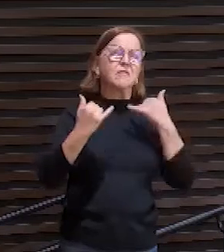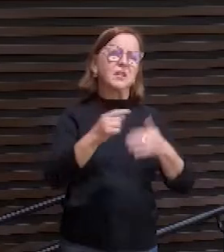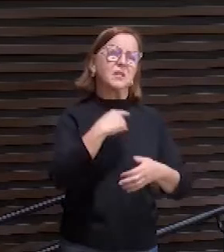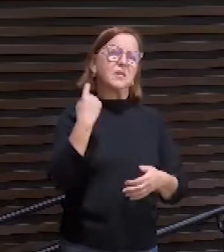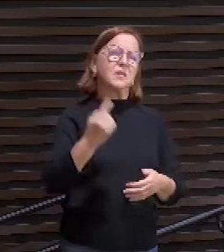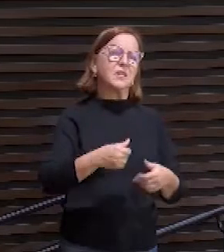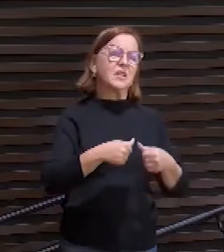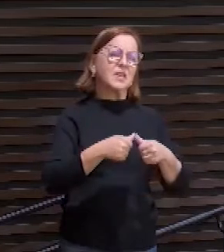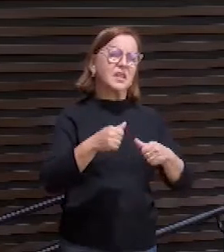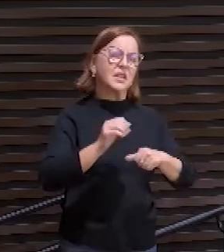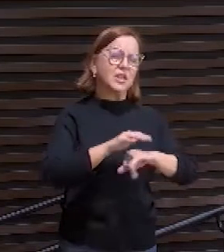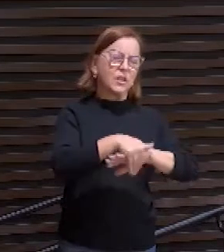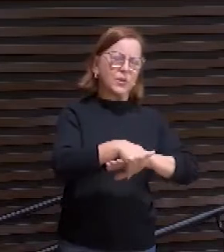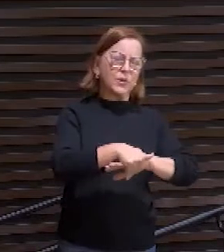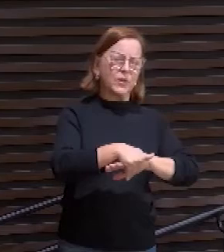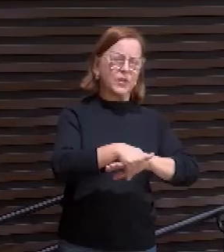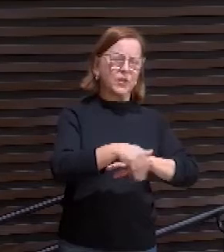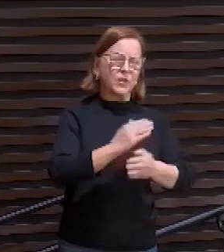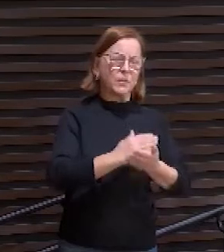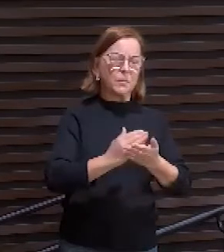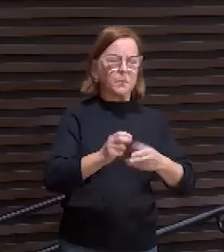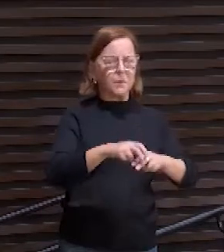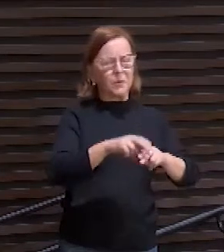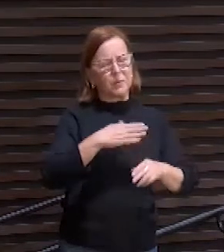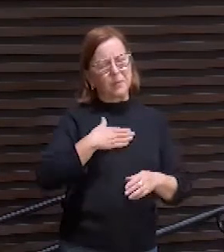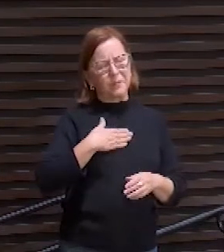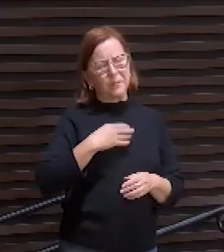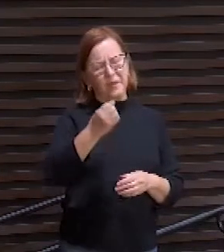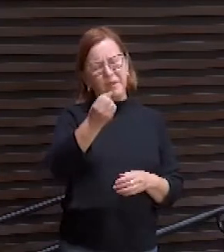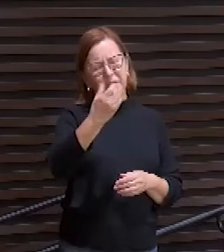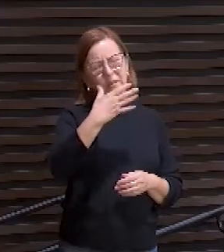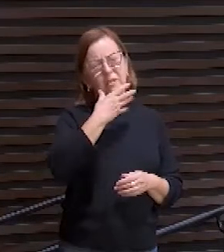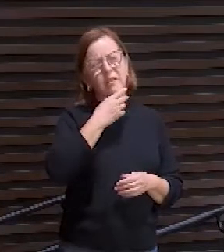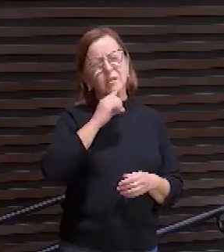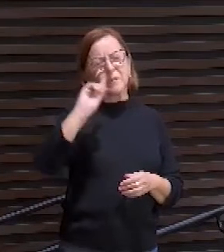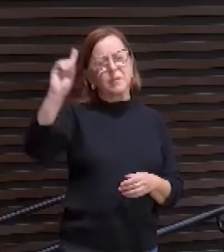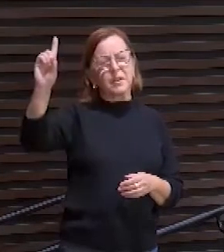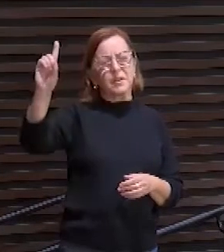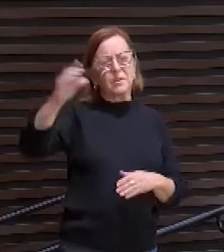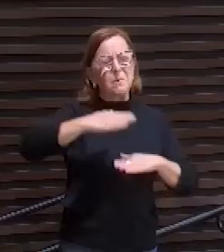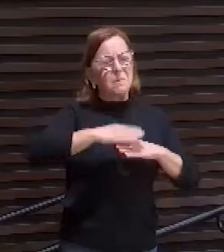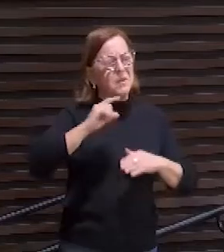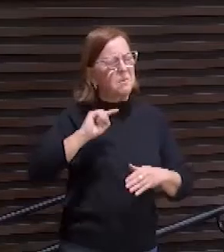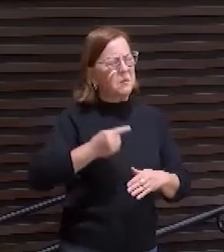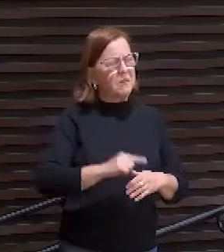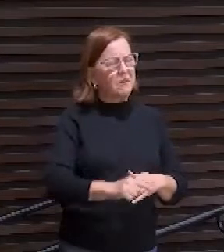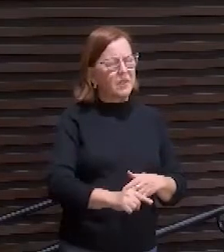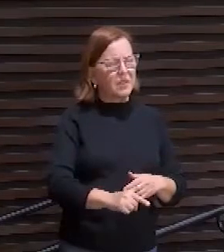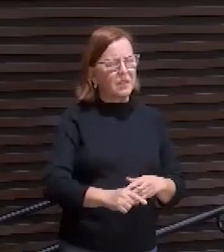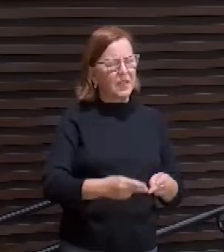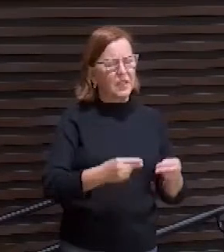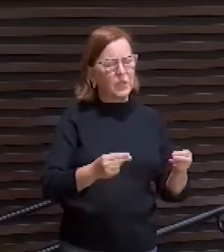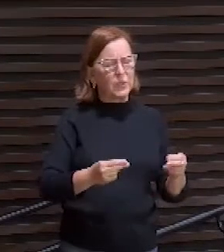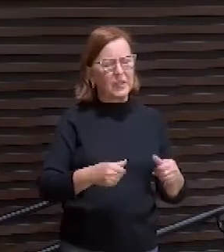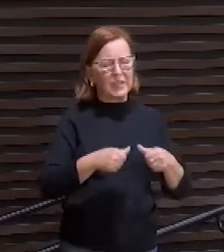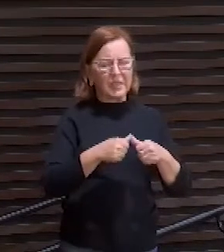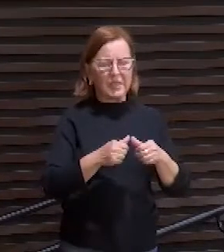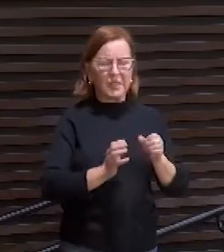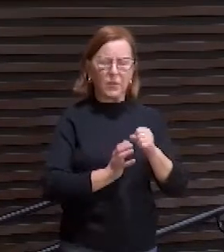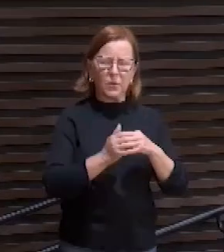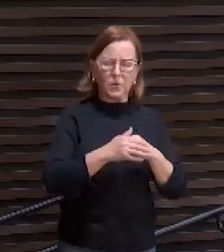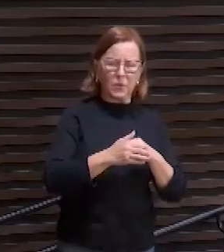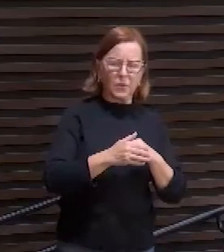a partir de mim mesmo. Revela, Pai, o mais profundo, aquilo que está escondido, oculto